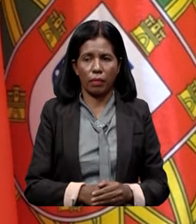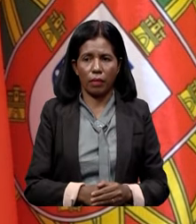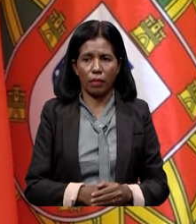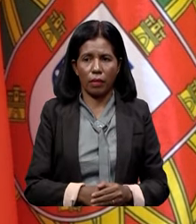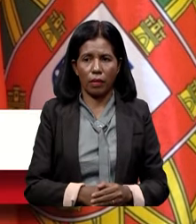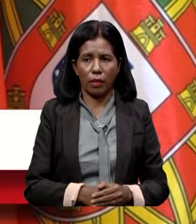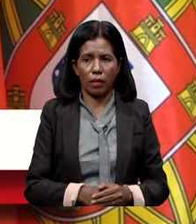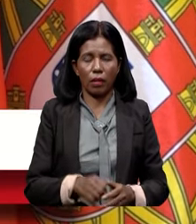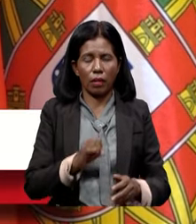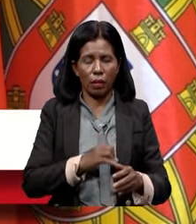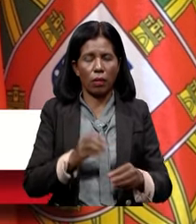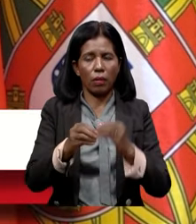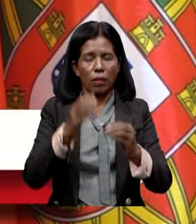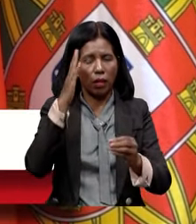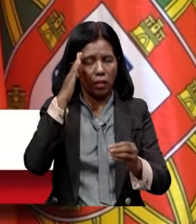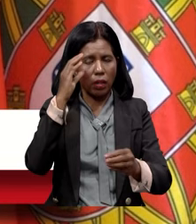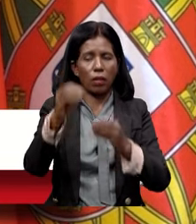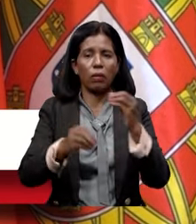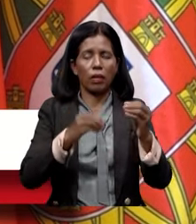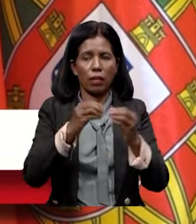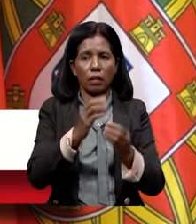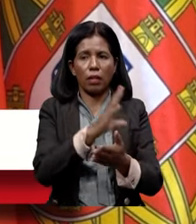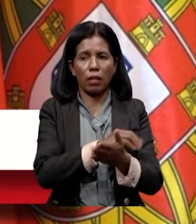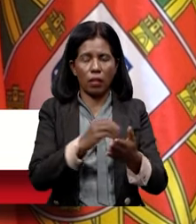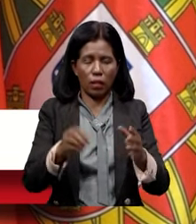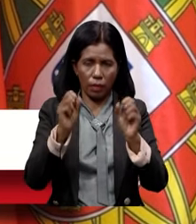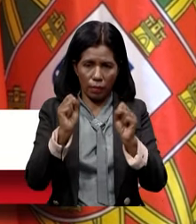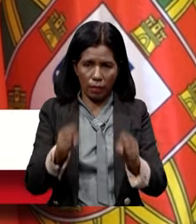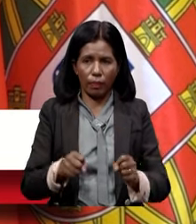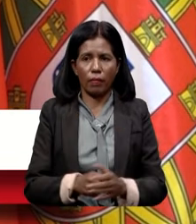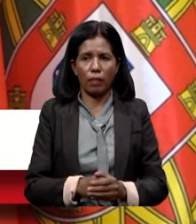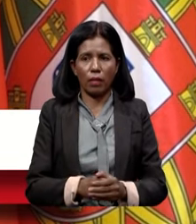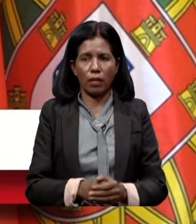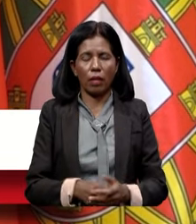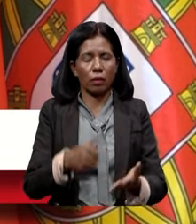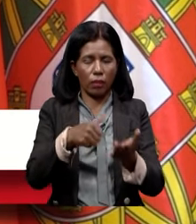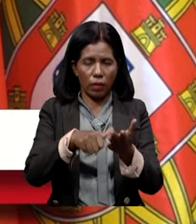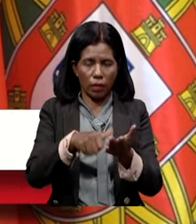algum acontecimento imprevisto o impossibilitar. Esse convite